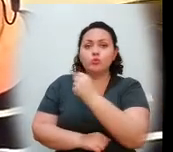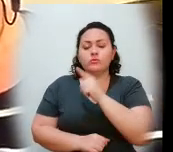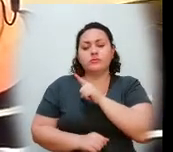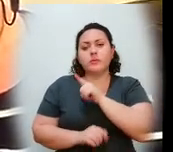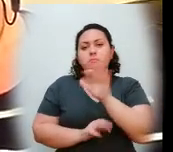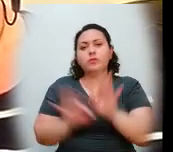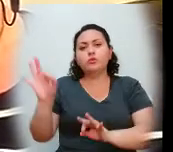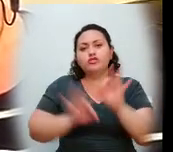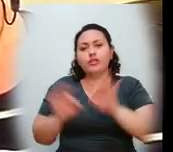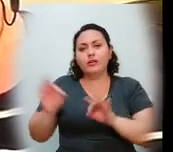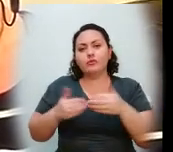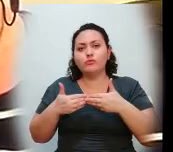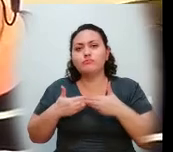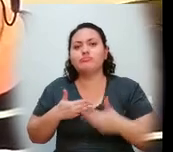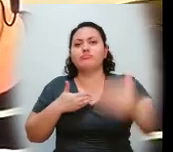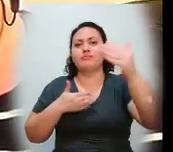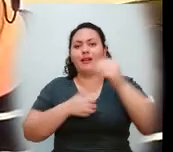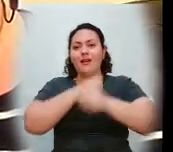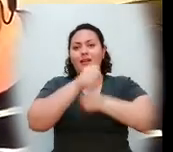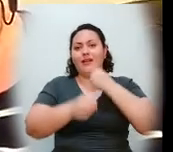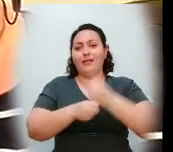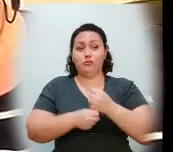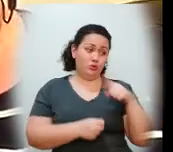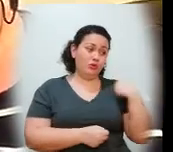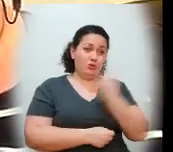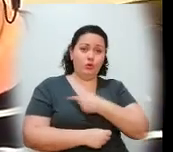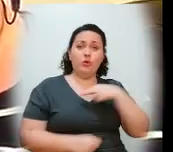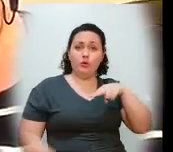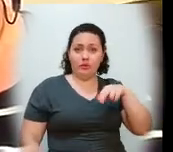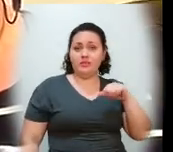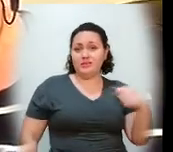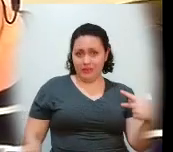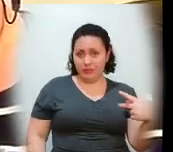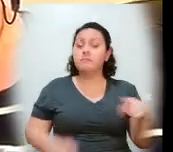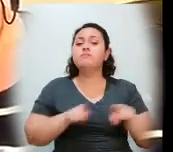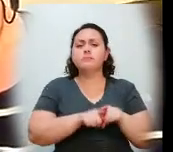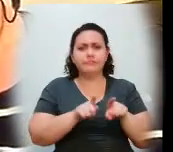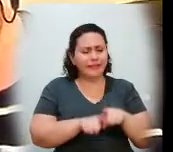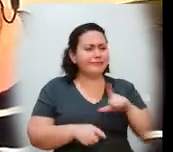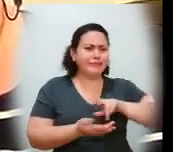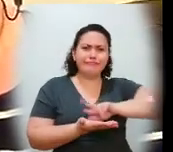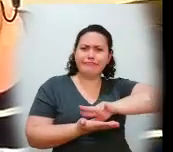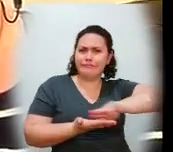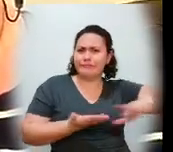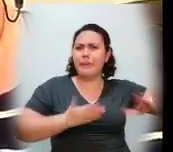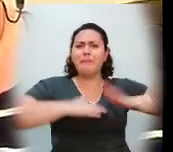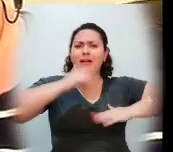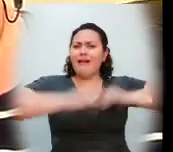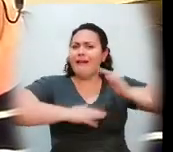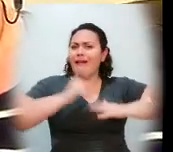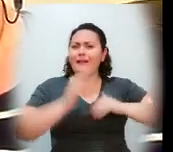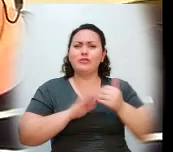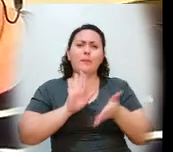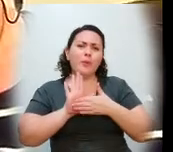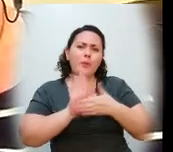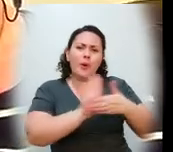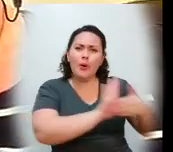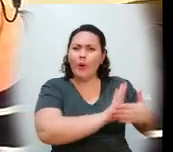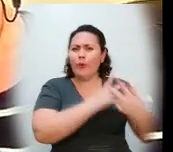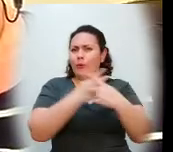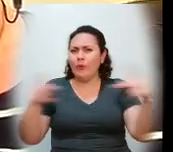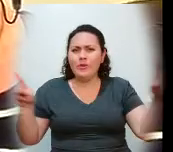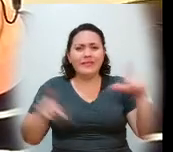projetos para esse início. Né? Nós do NAP, inclusive, a gente tinha uma série de atividades de proposição